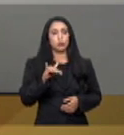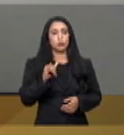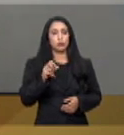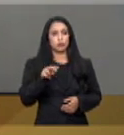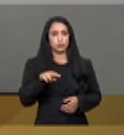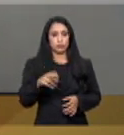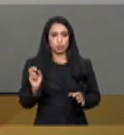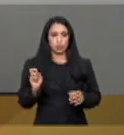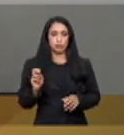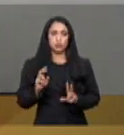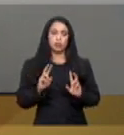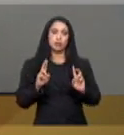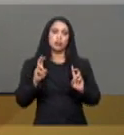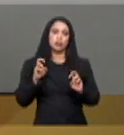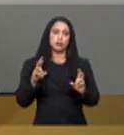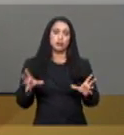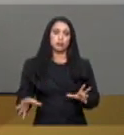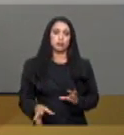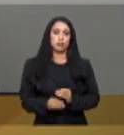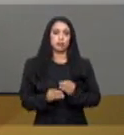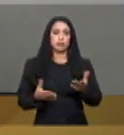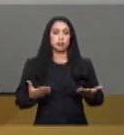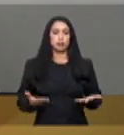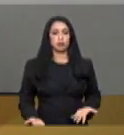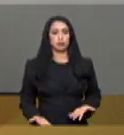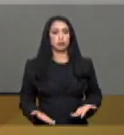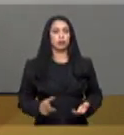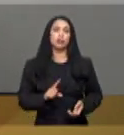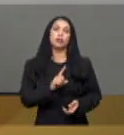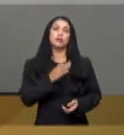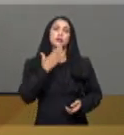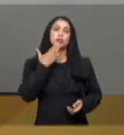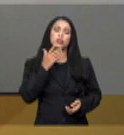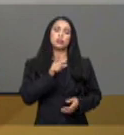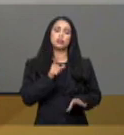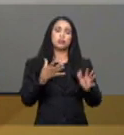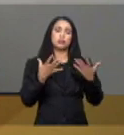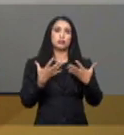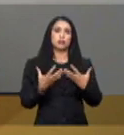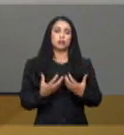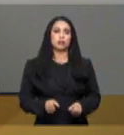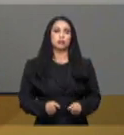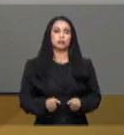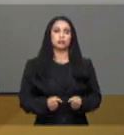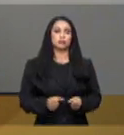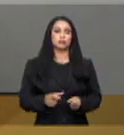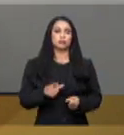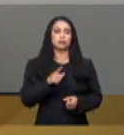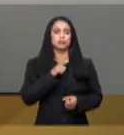Conclui, portanto, pedindo que não seja considerado cabível